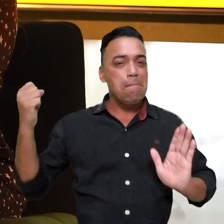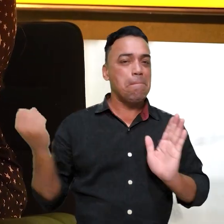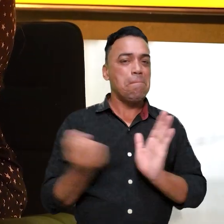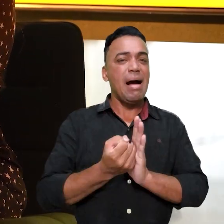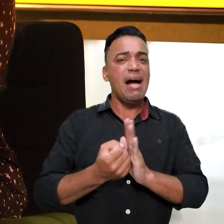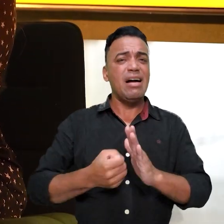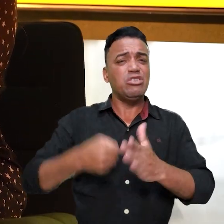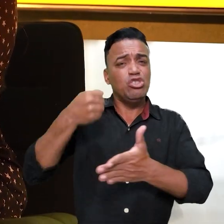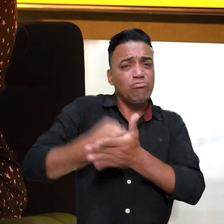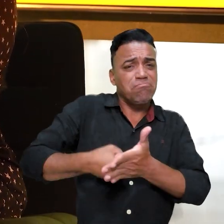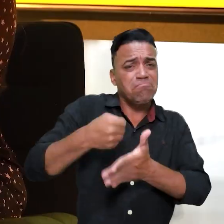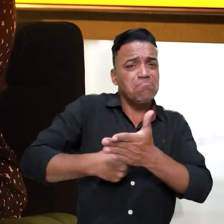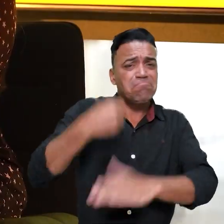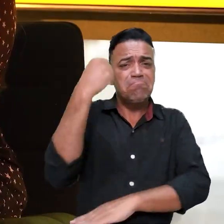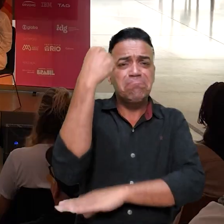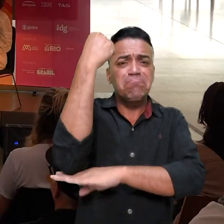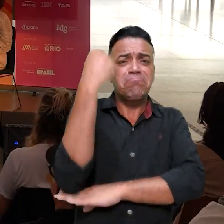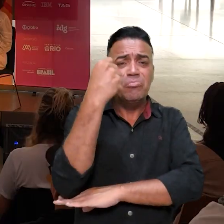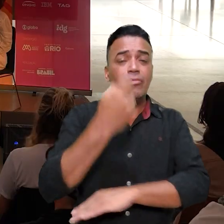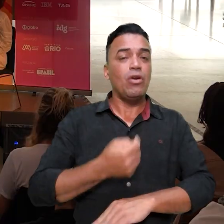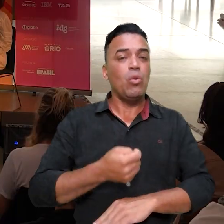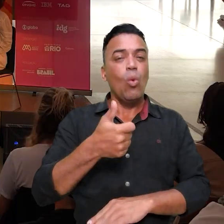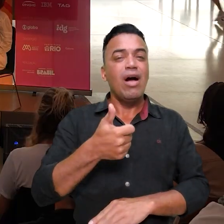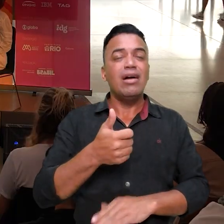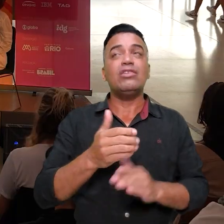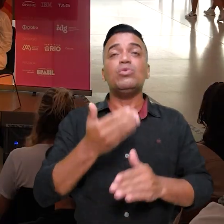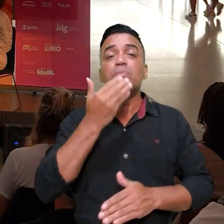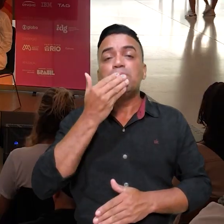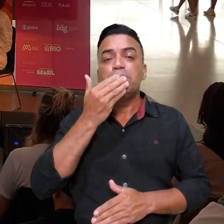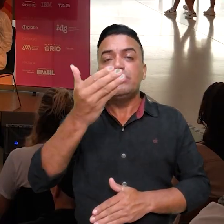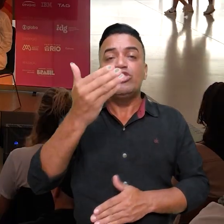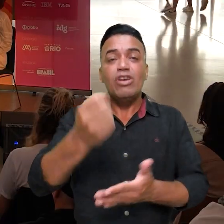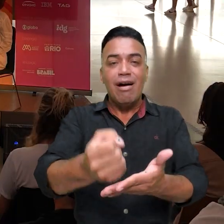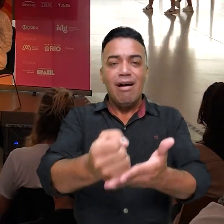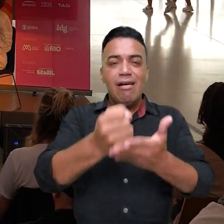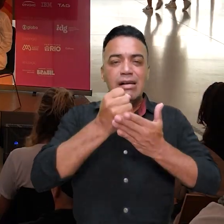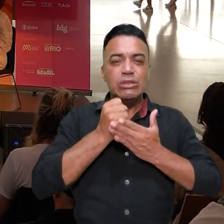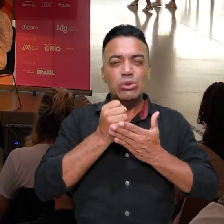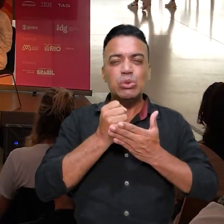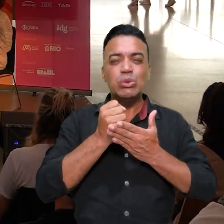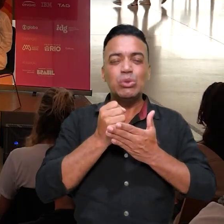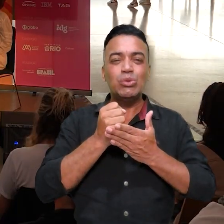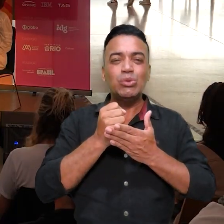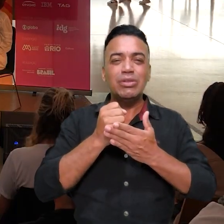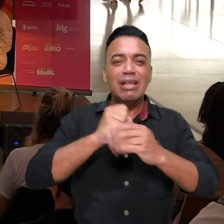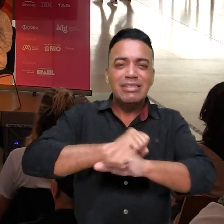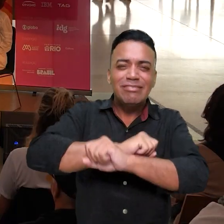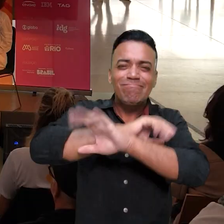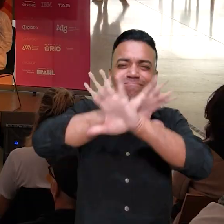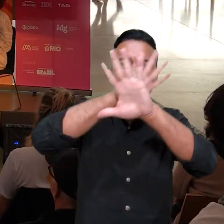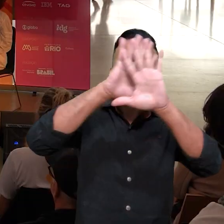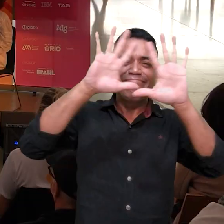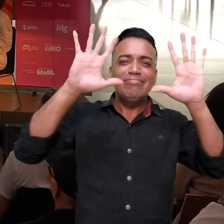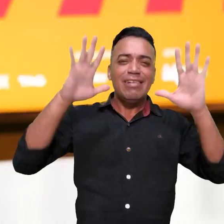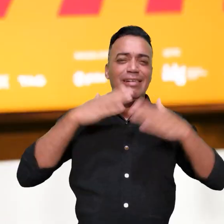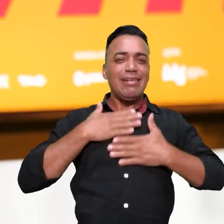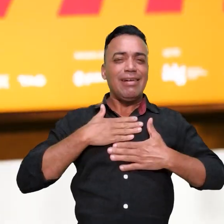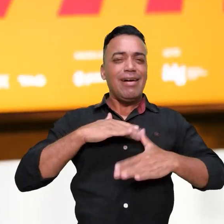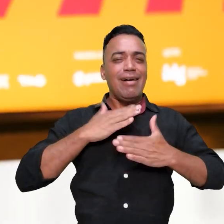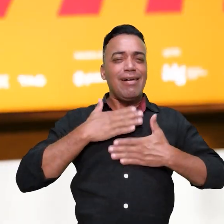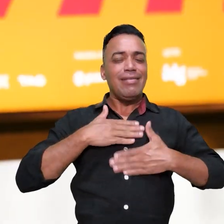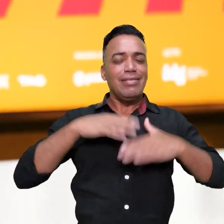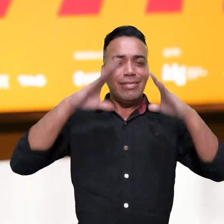e quase um socorro dentro dessa serenidade que ela apresenta. E isso